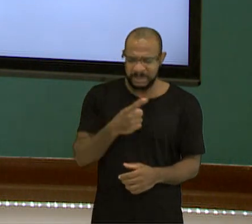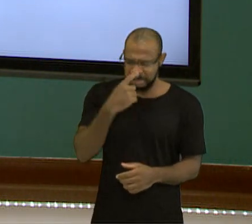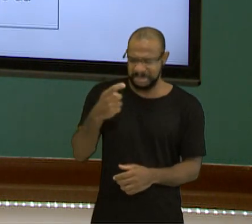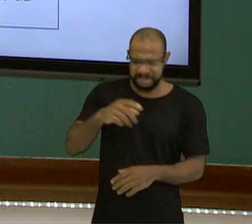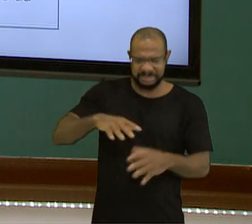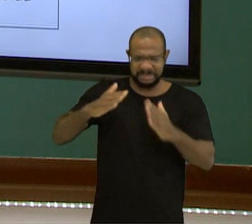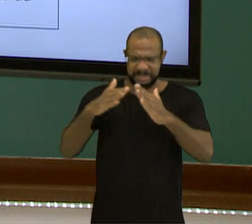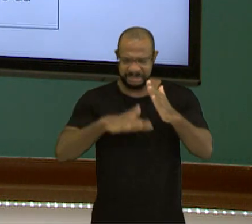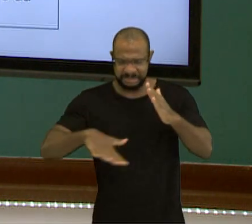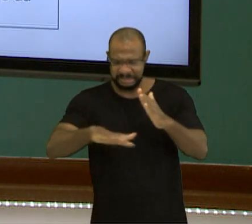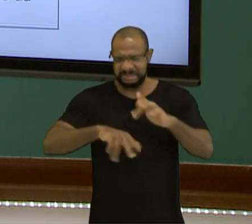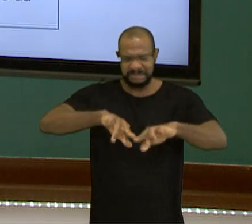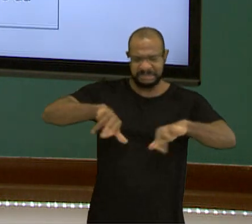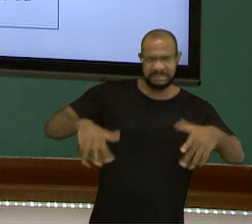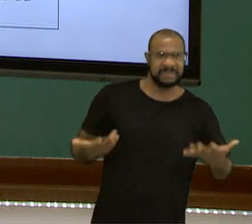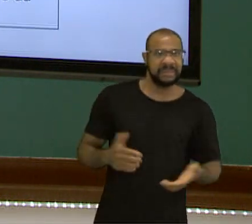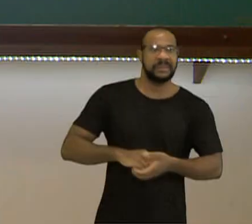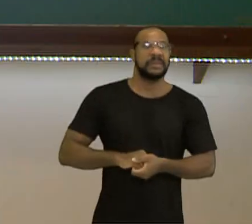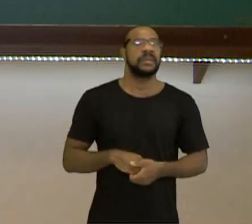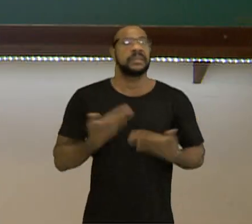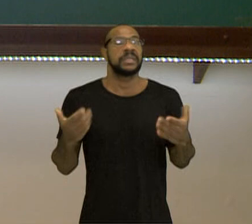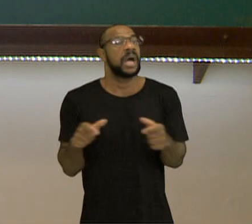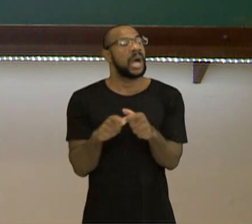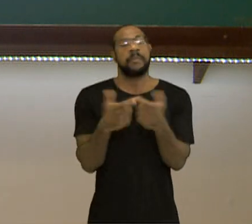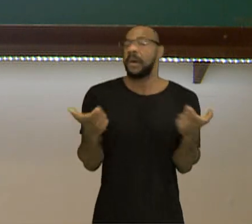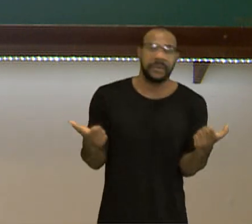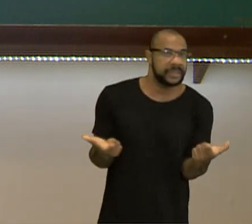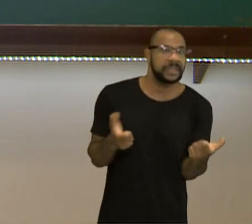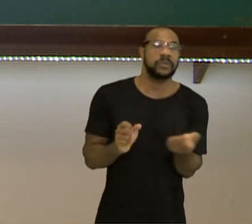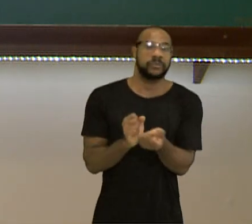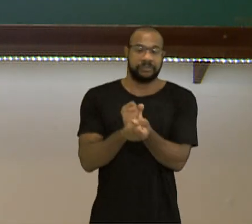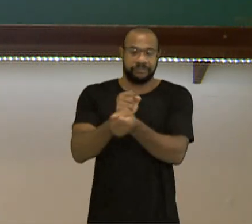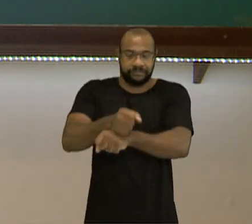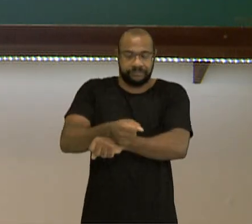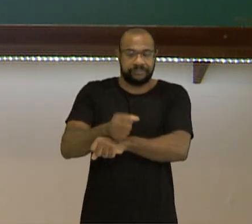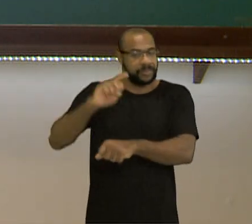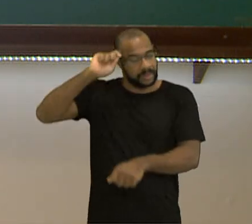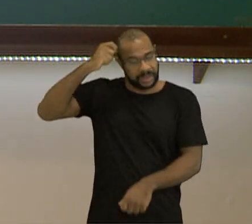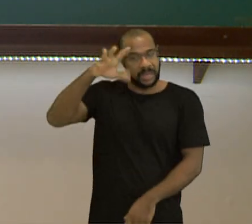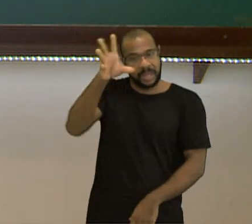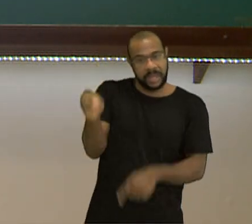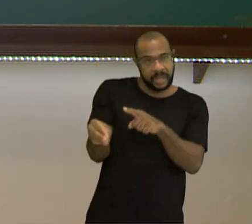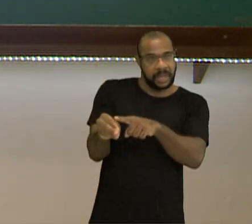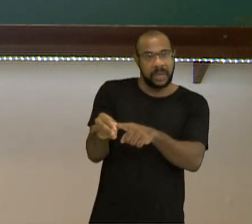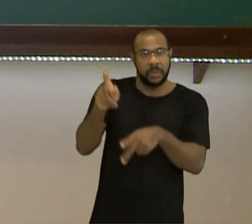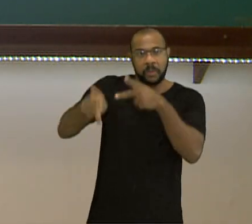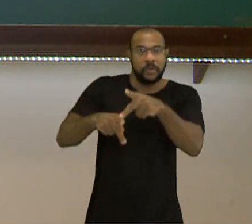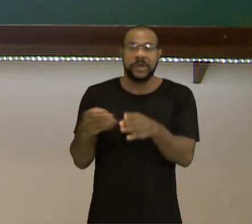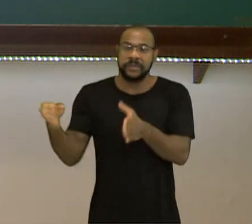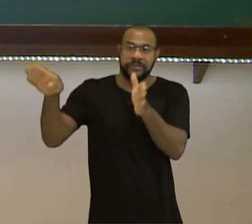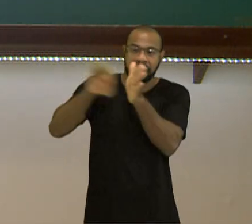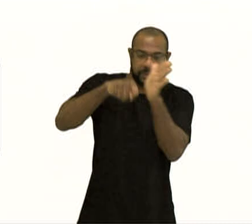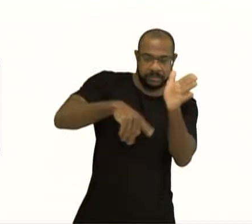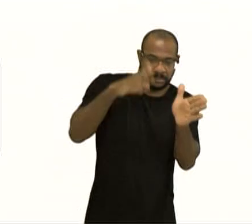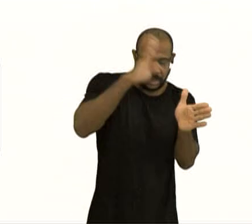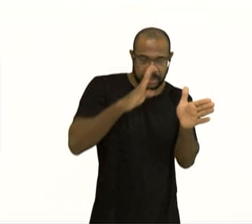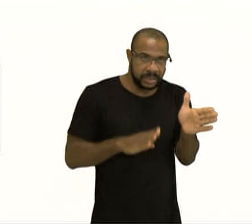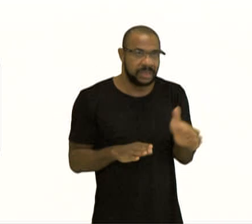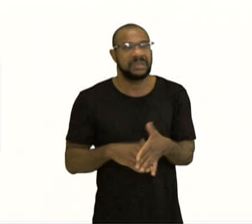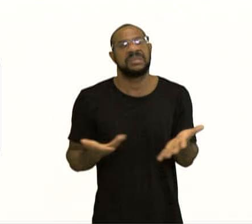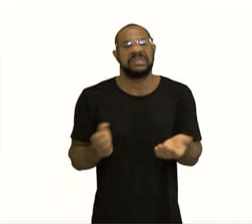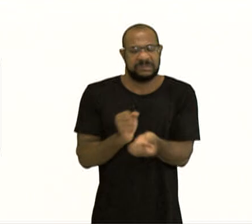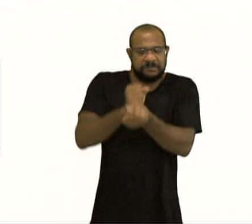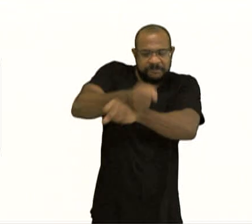nessa senzala, né? Então, aqui a maioria desses africanos e africanas que vieram para o Brasil, vieram na condição